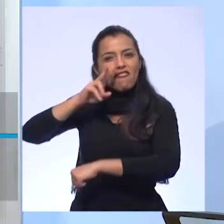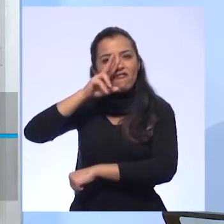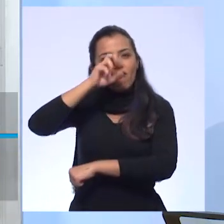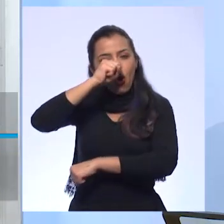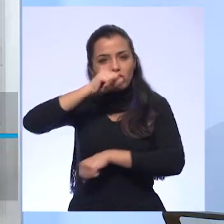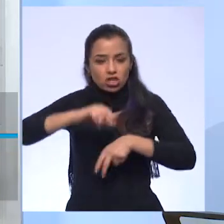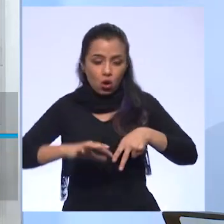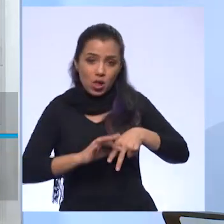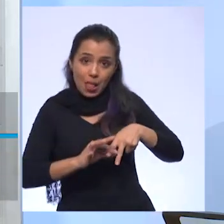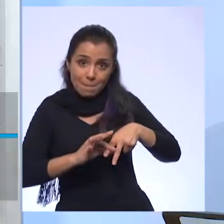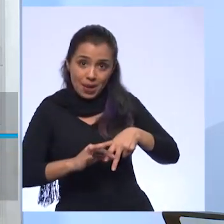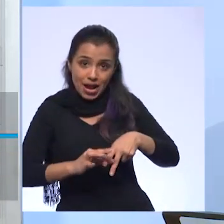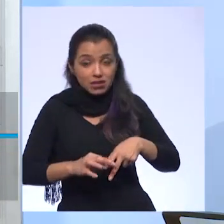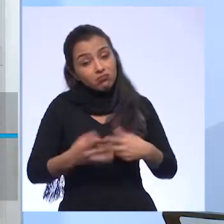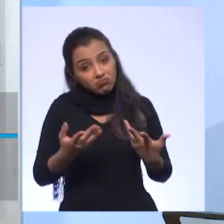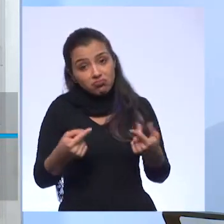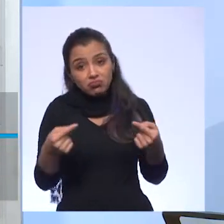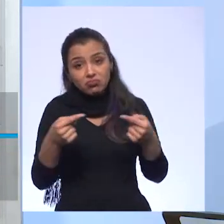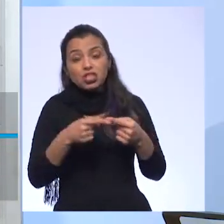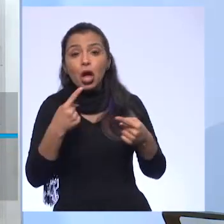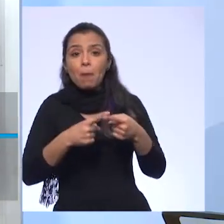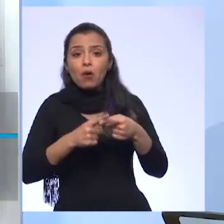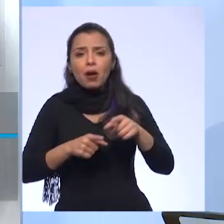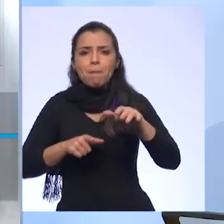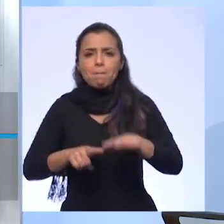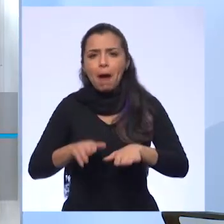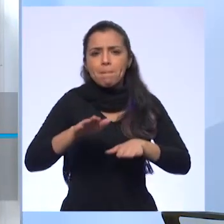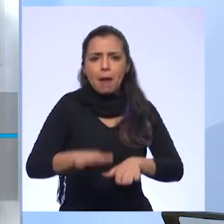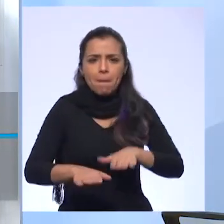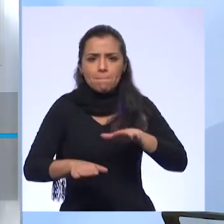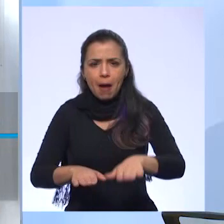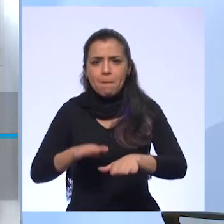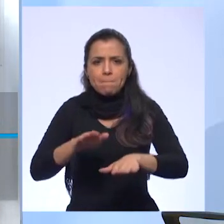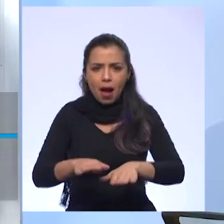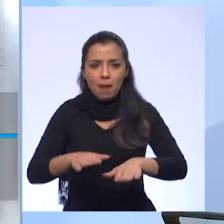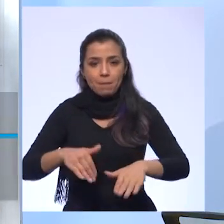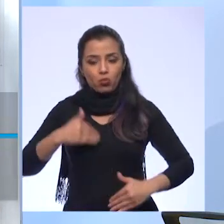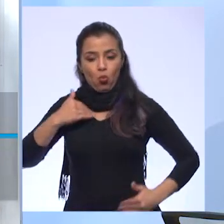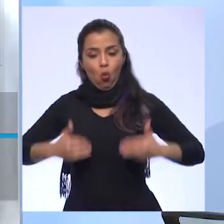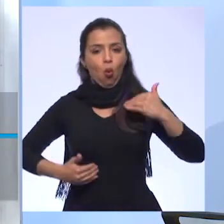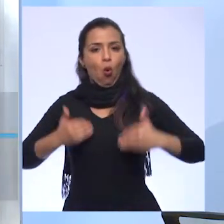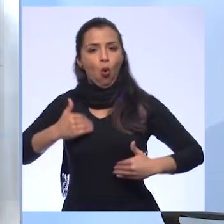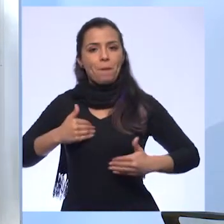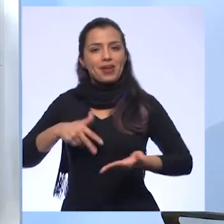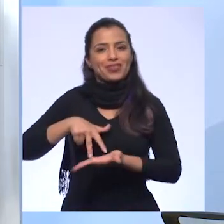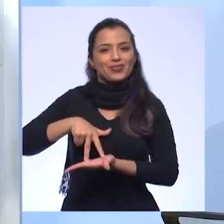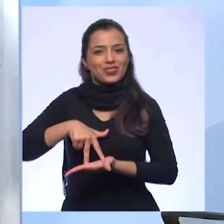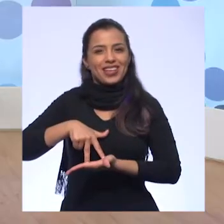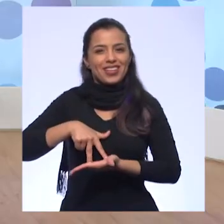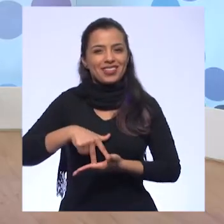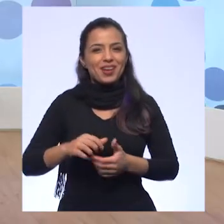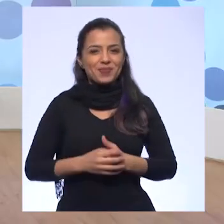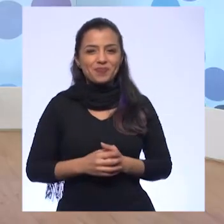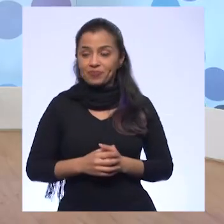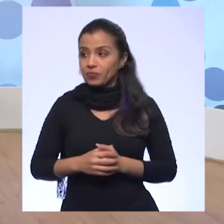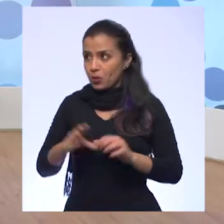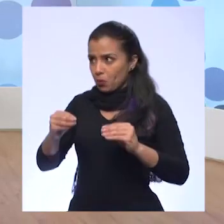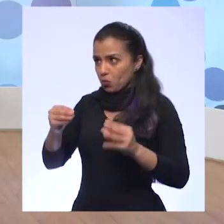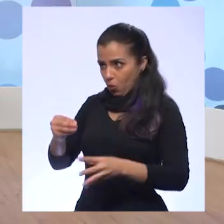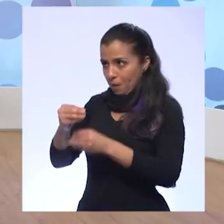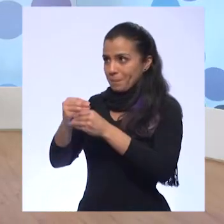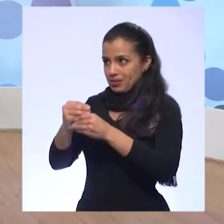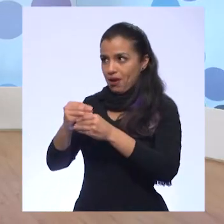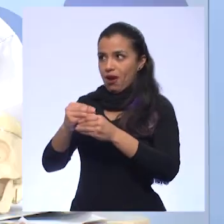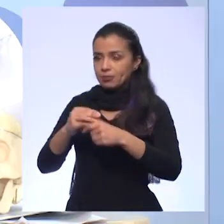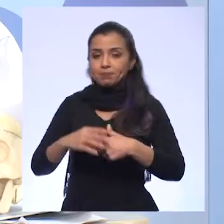porque faz sentido, porque faz muita força. Vou te dar um desafio, então, pensando em músculo. Posso fazer um comentário? Pode, antes do chat,